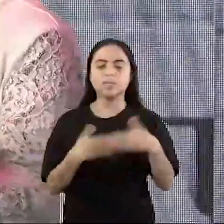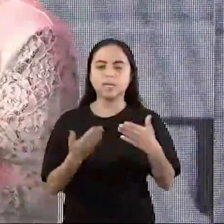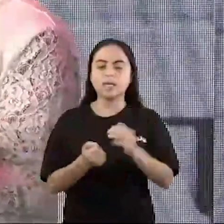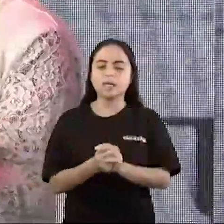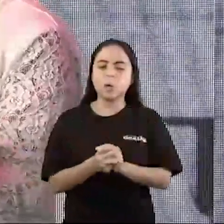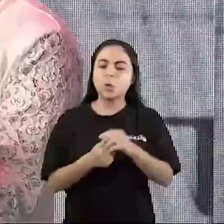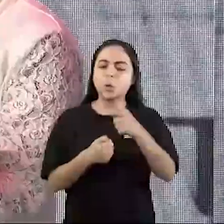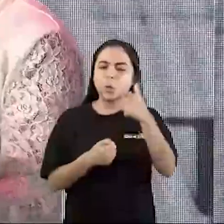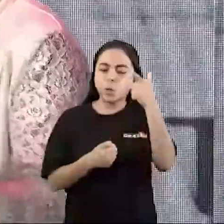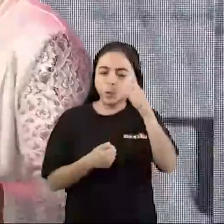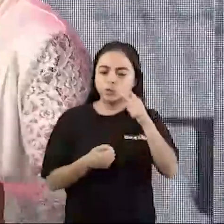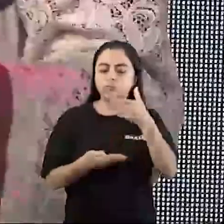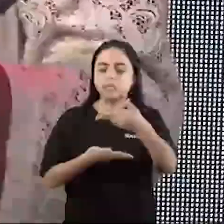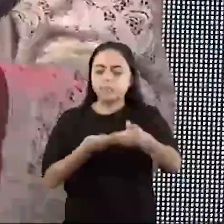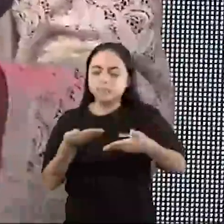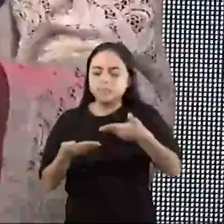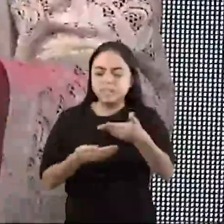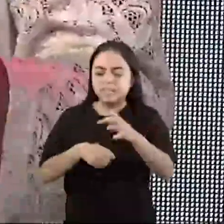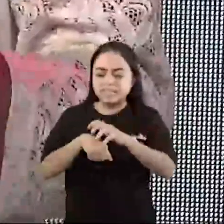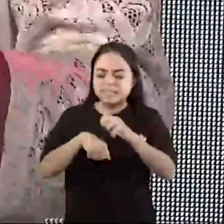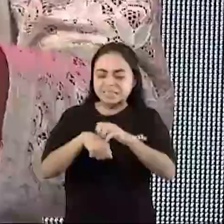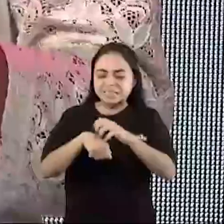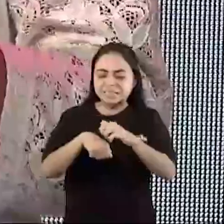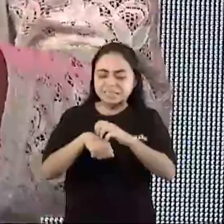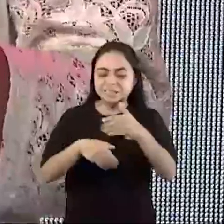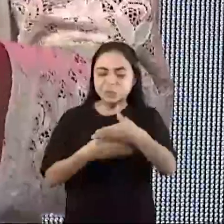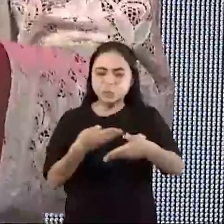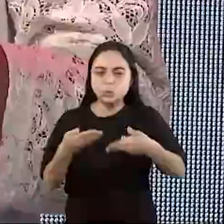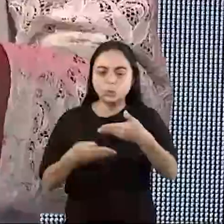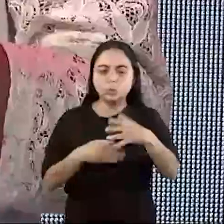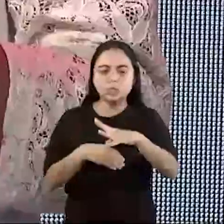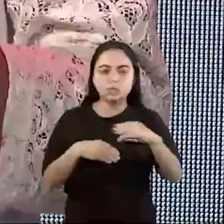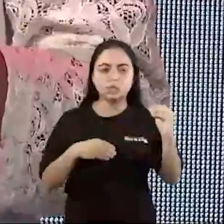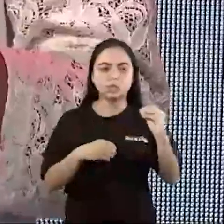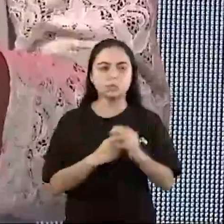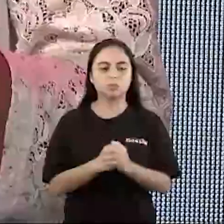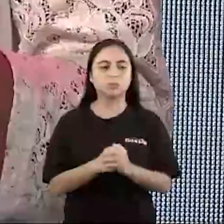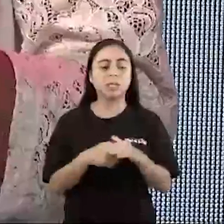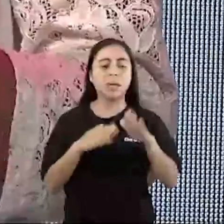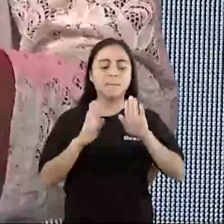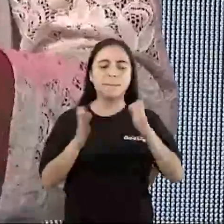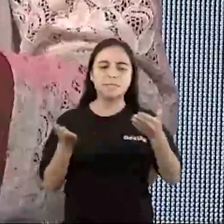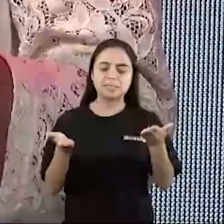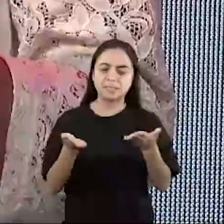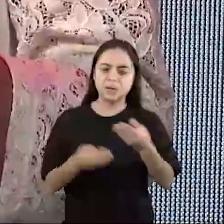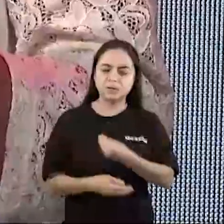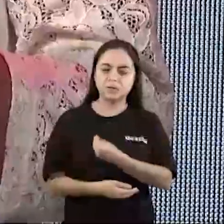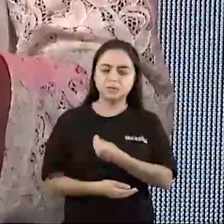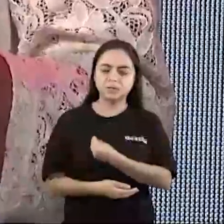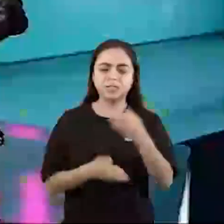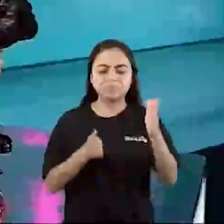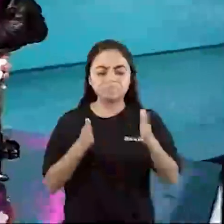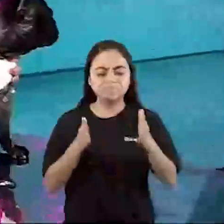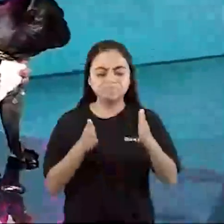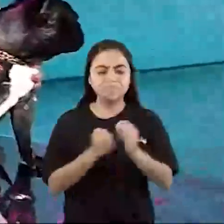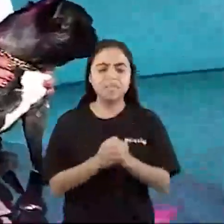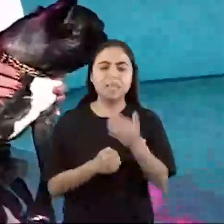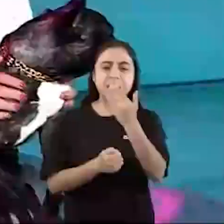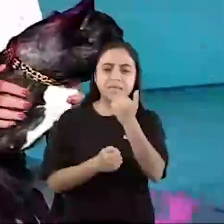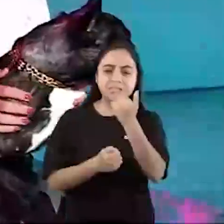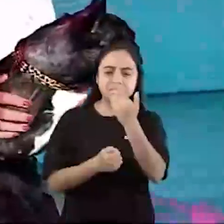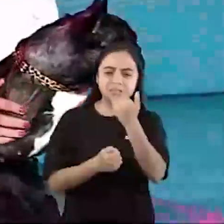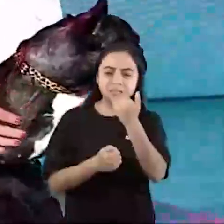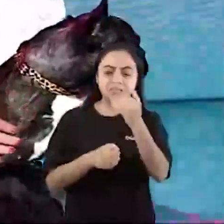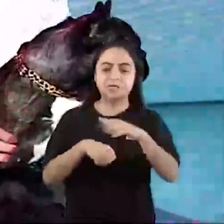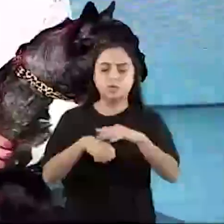coceira. Ok. Só que, como ela ainda está vivendo uma etapa, que é a etapa da dieta de